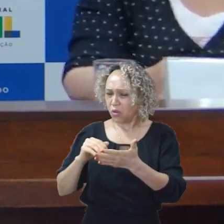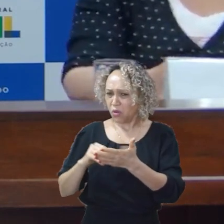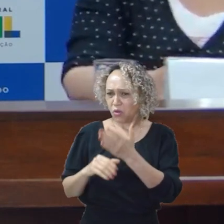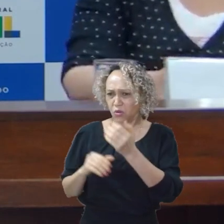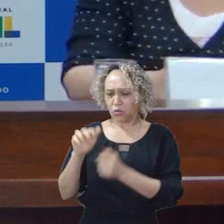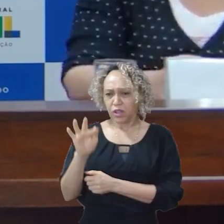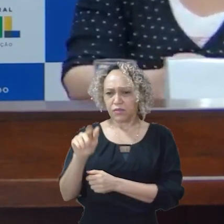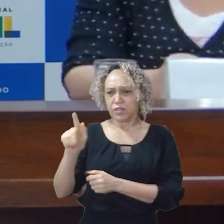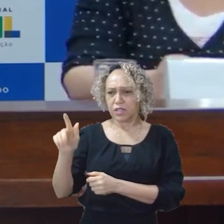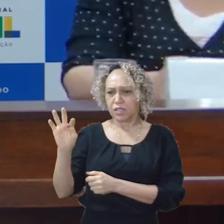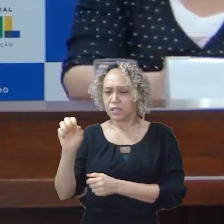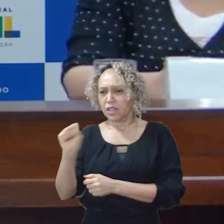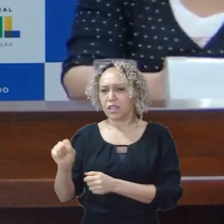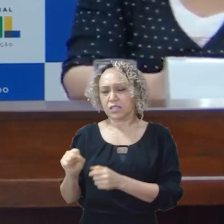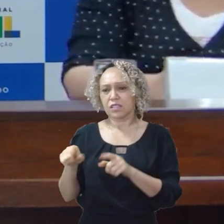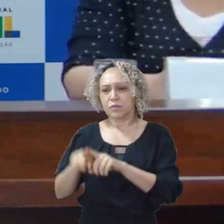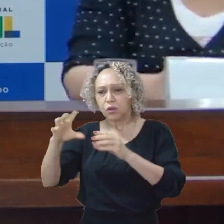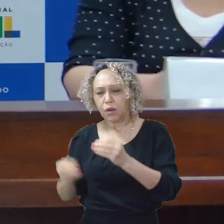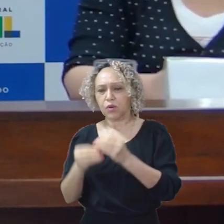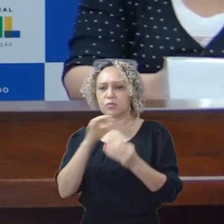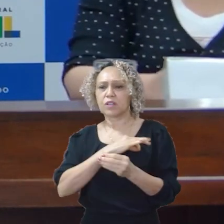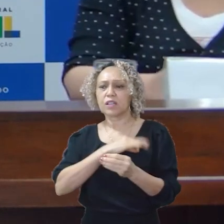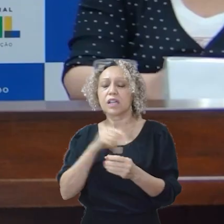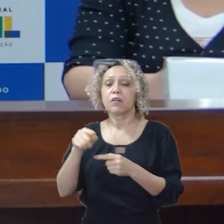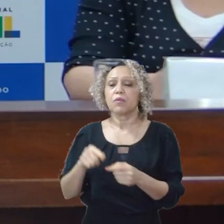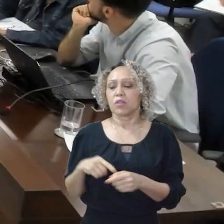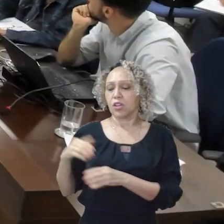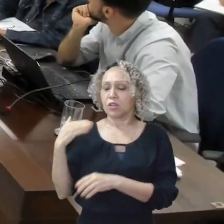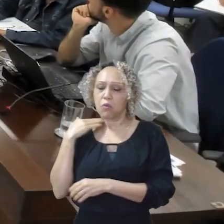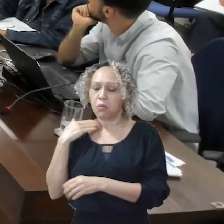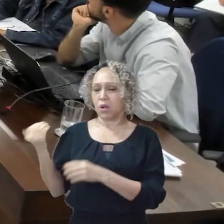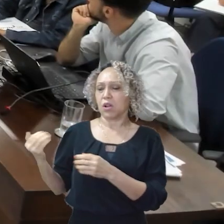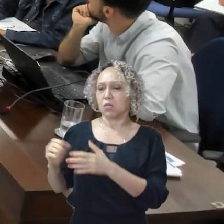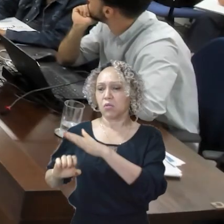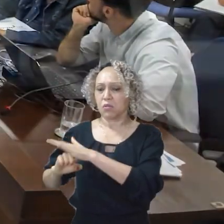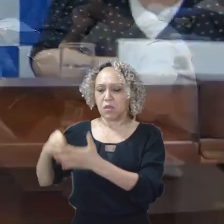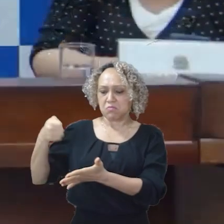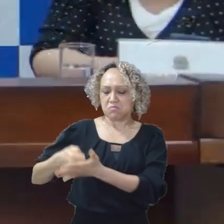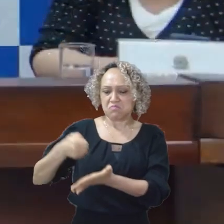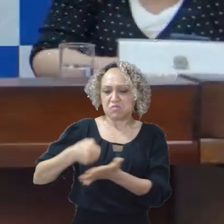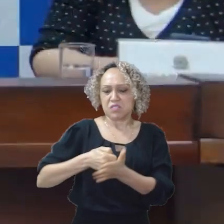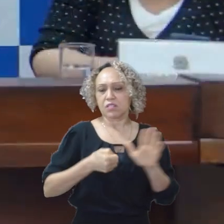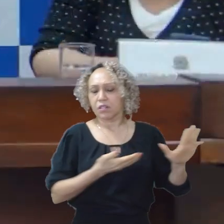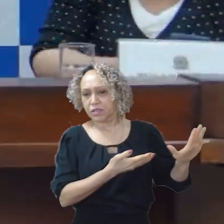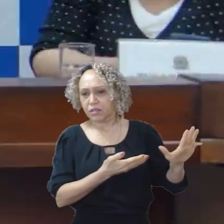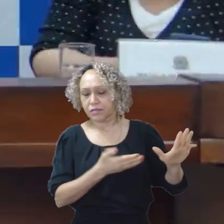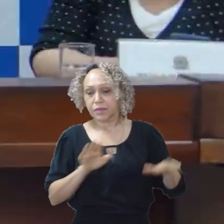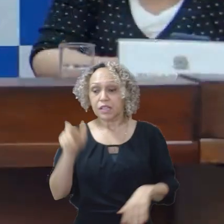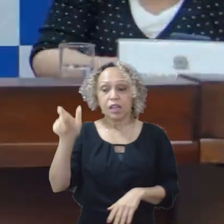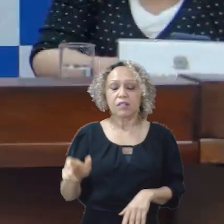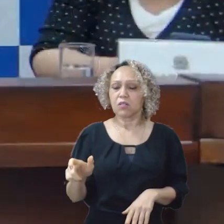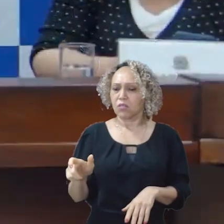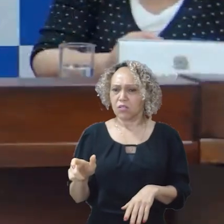abono salarial. A revisão de gastos é um tema em que o governo Lula vem sendo pressionado pelo mercado financeiro.